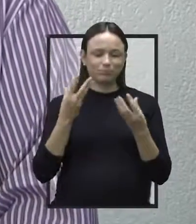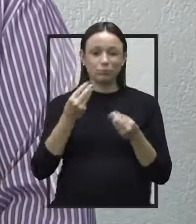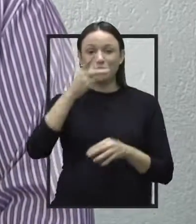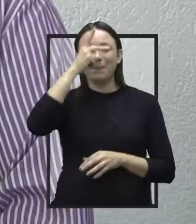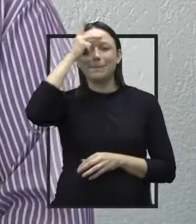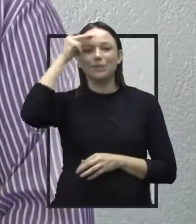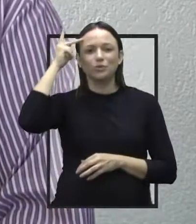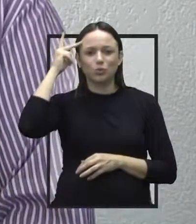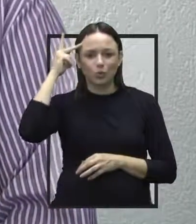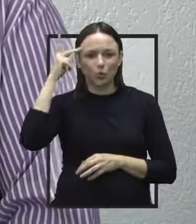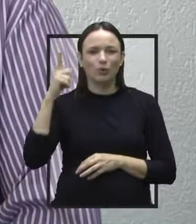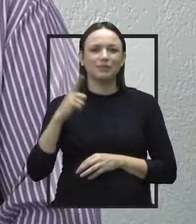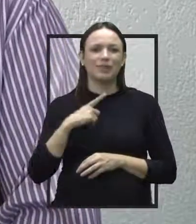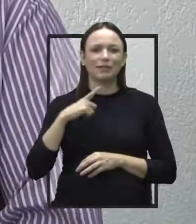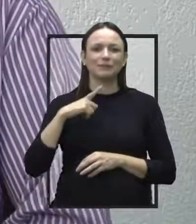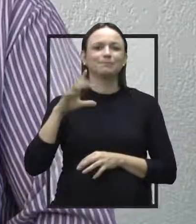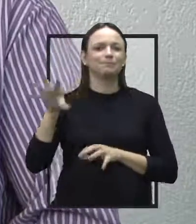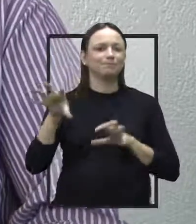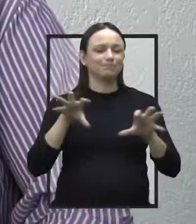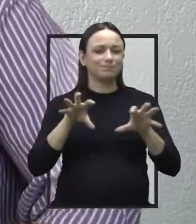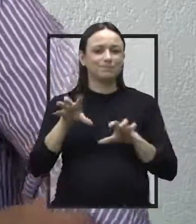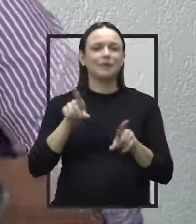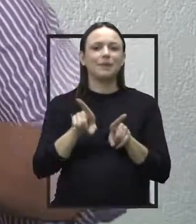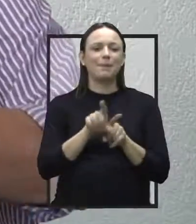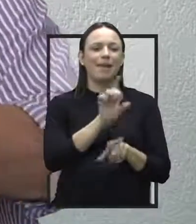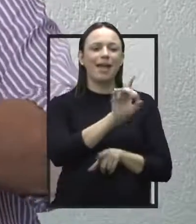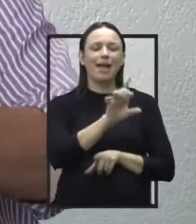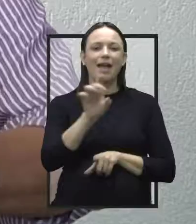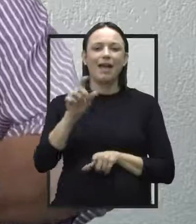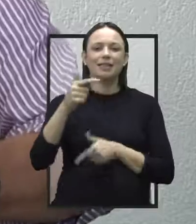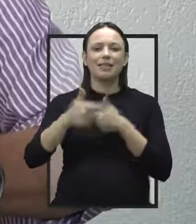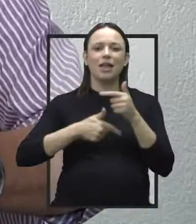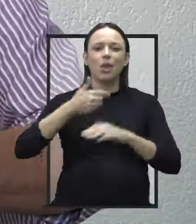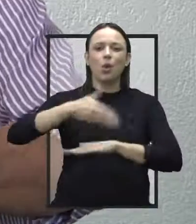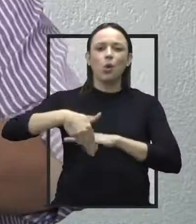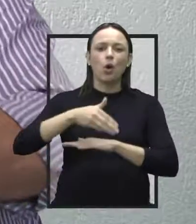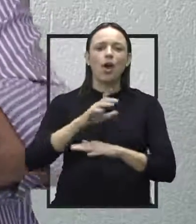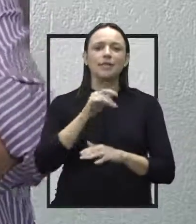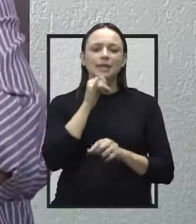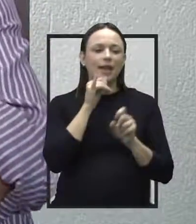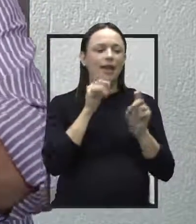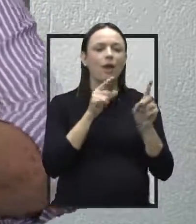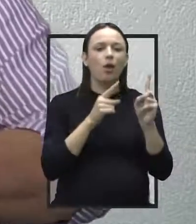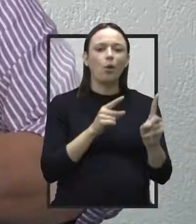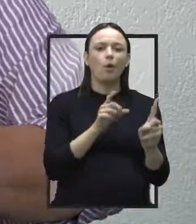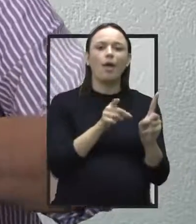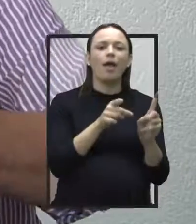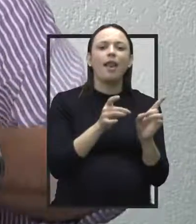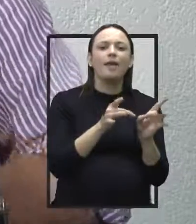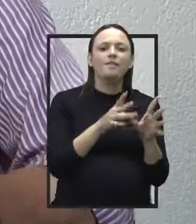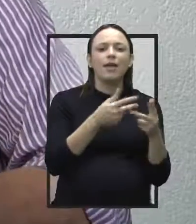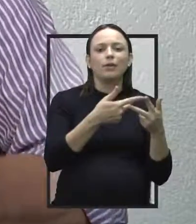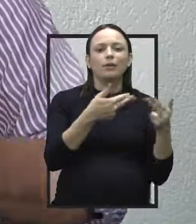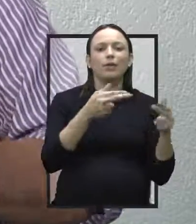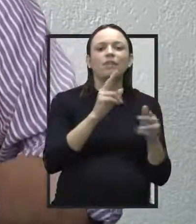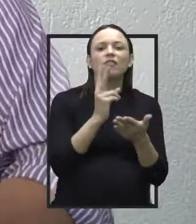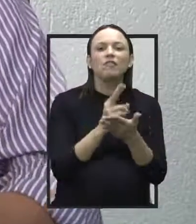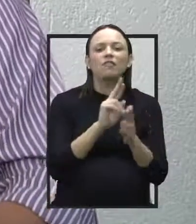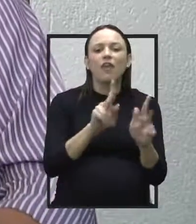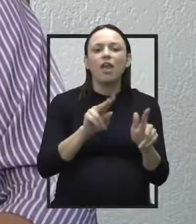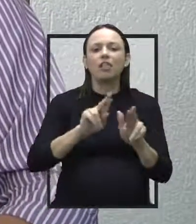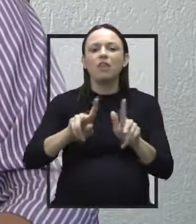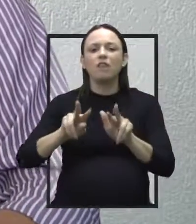gente e cada um dos ambulantes trabalhando com uma atividade, cada um vendendo um tipo de produto, enfim. Então nós